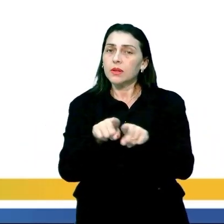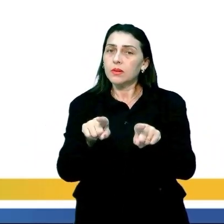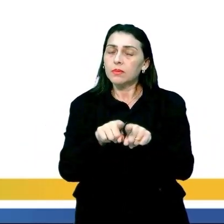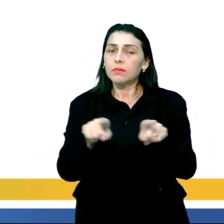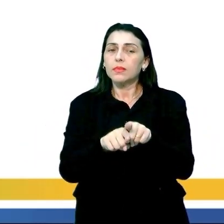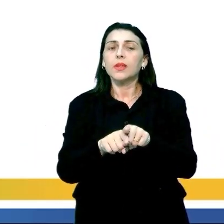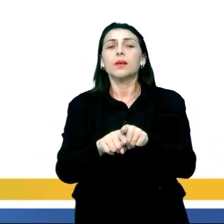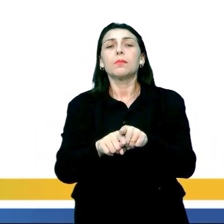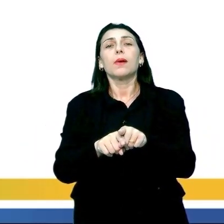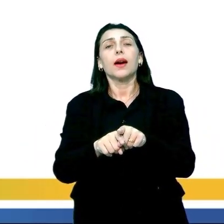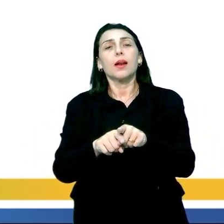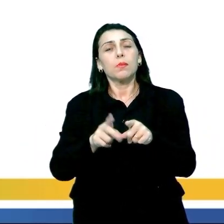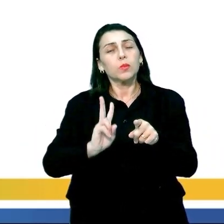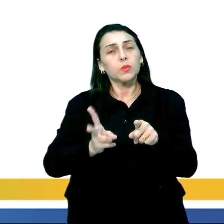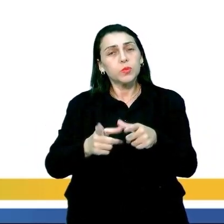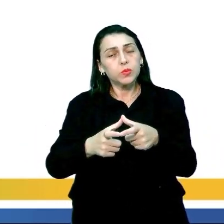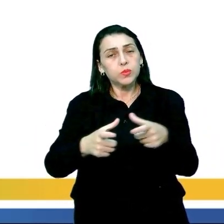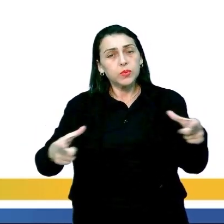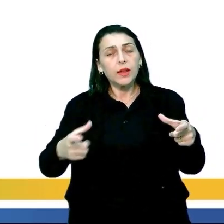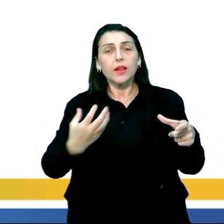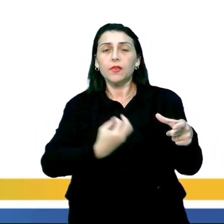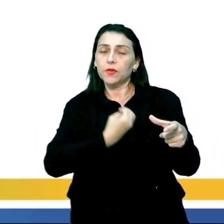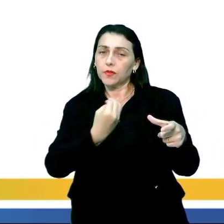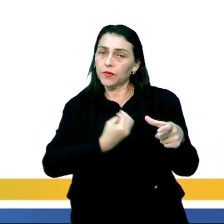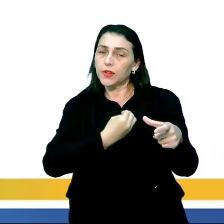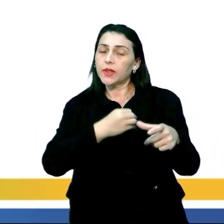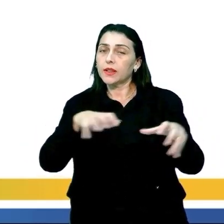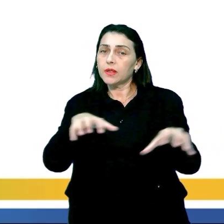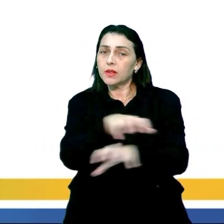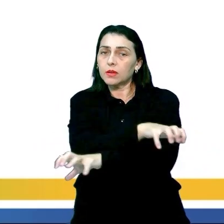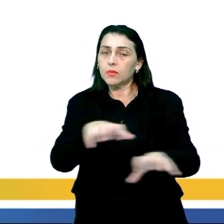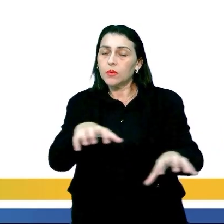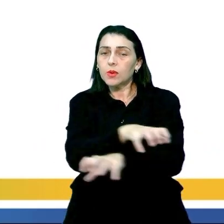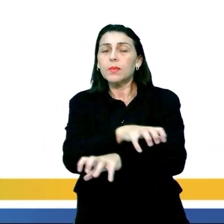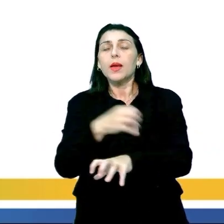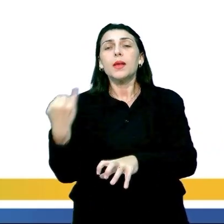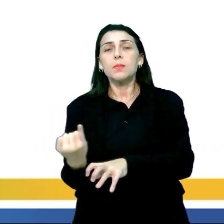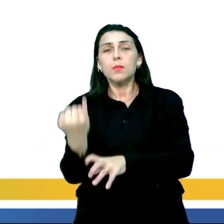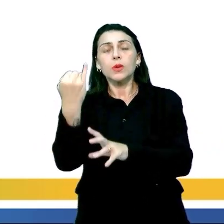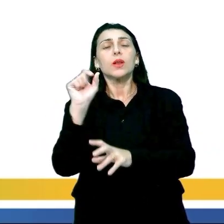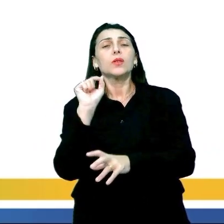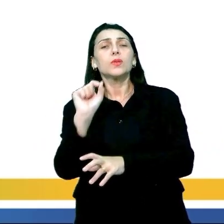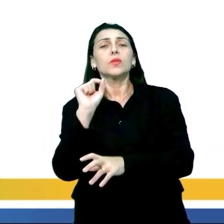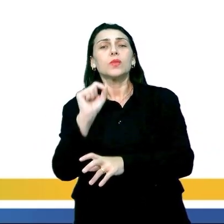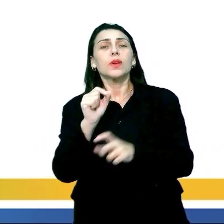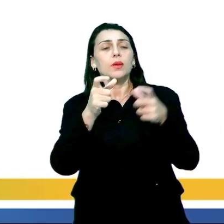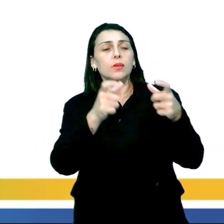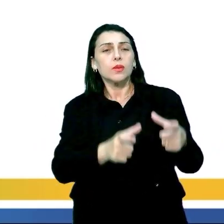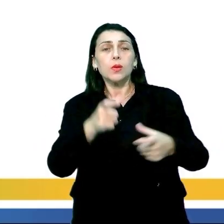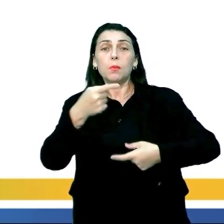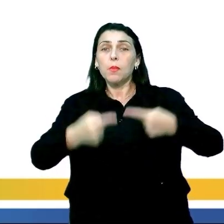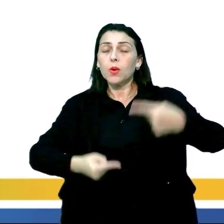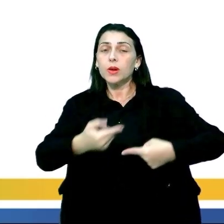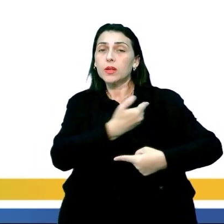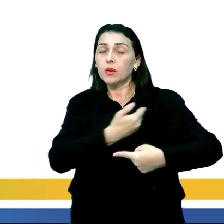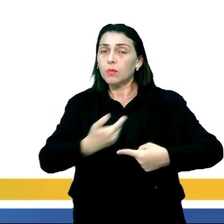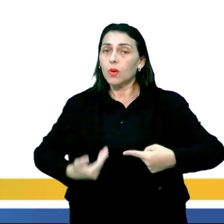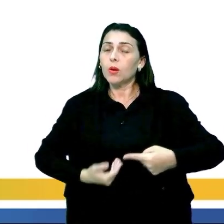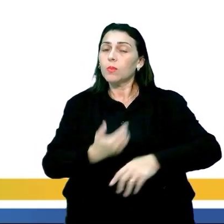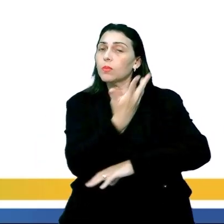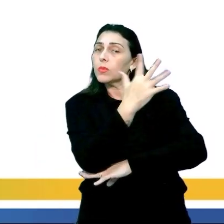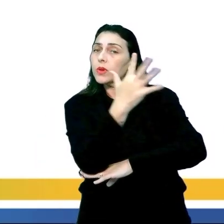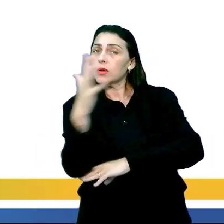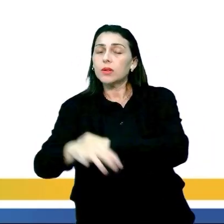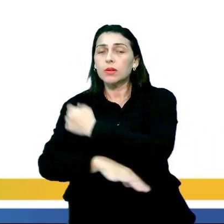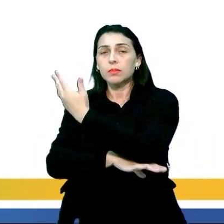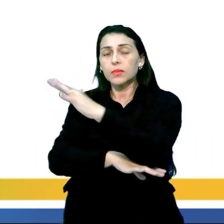Logo, para a perpetuação da vida nesses biomas, é necessário o estabelecimento de políticas públicas e